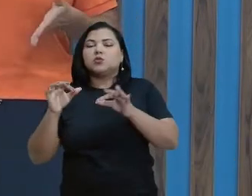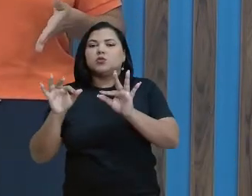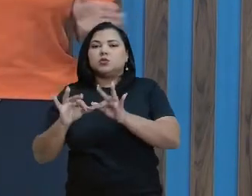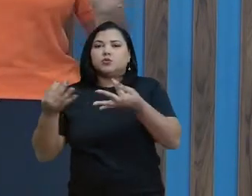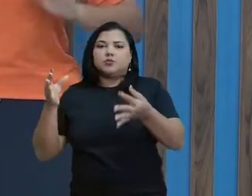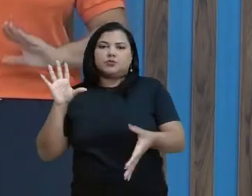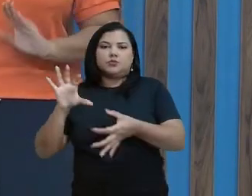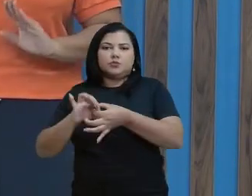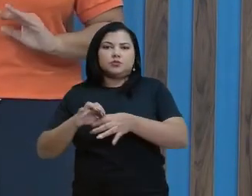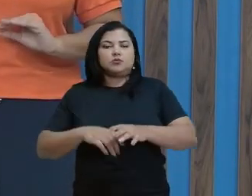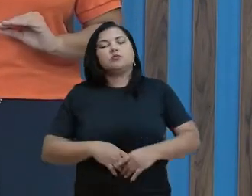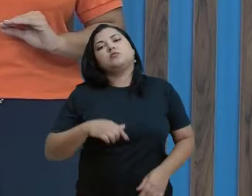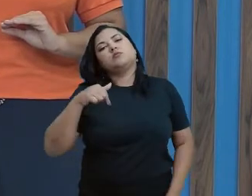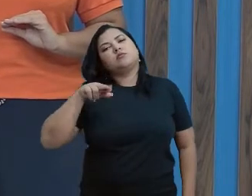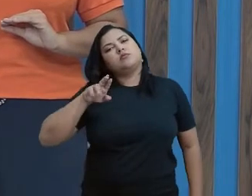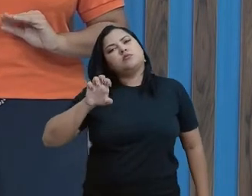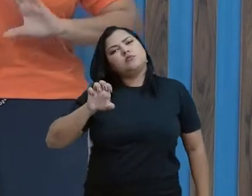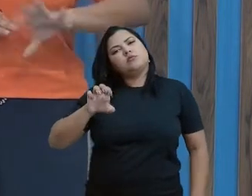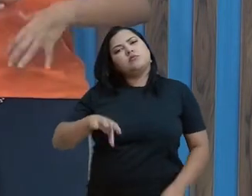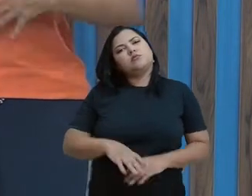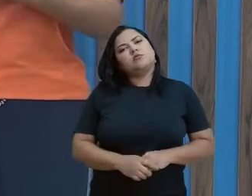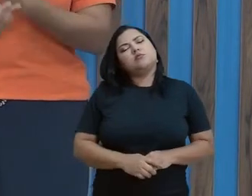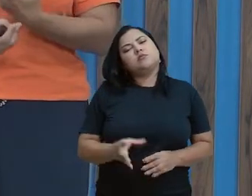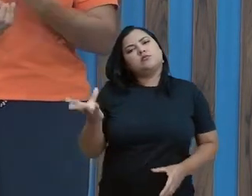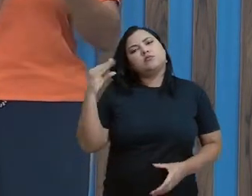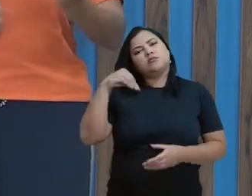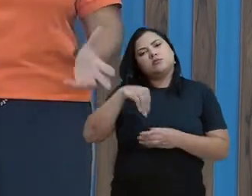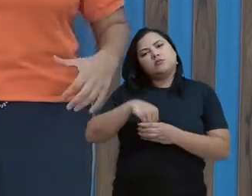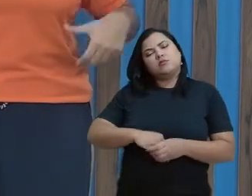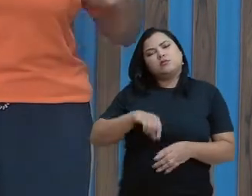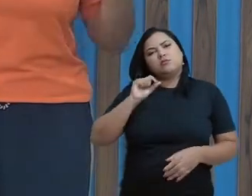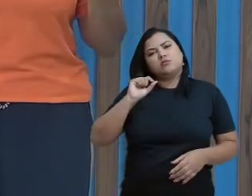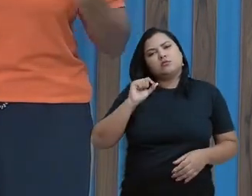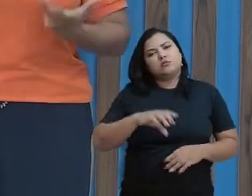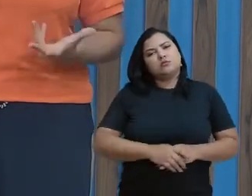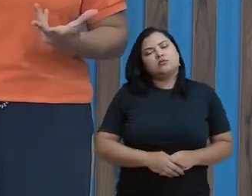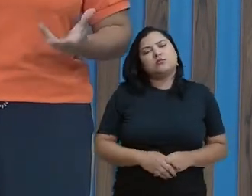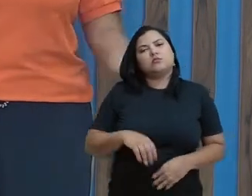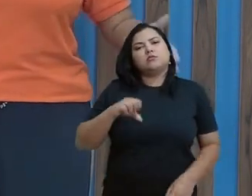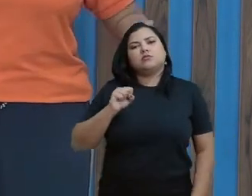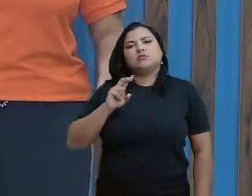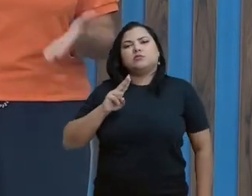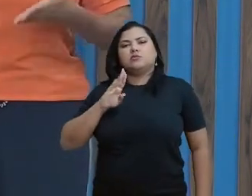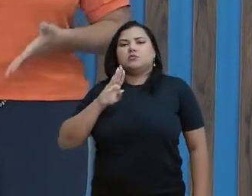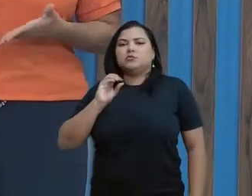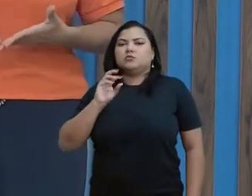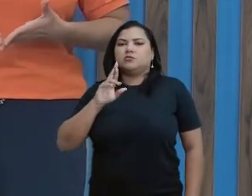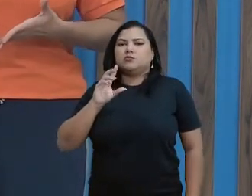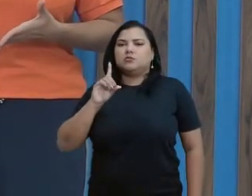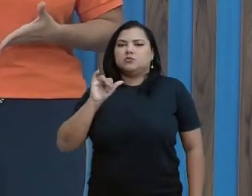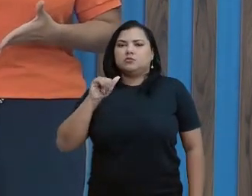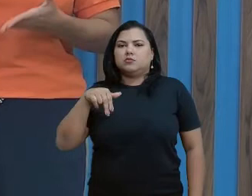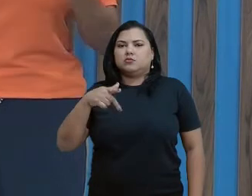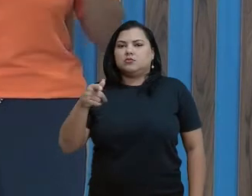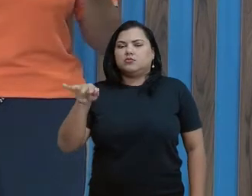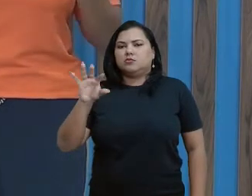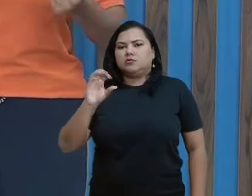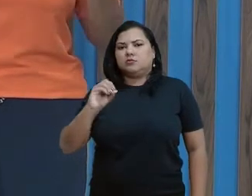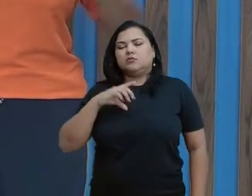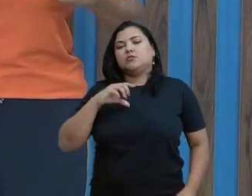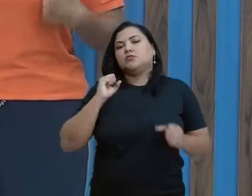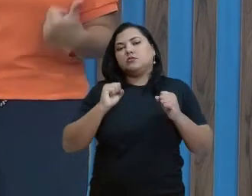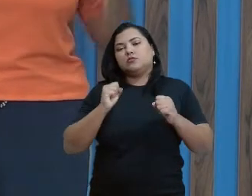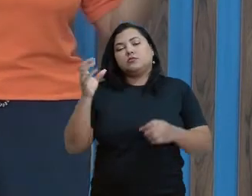que ele vai introduzir dentro da subordinação, ele vai